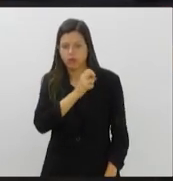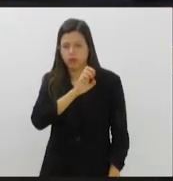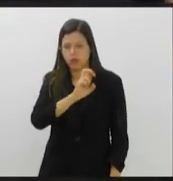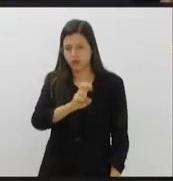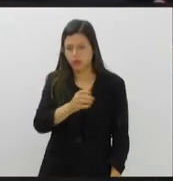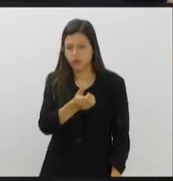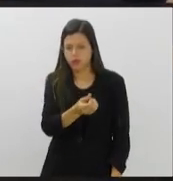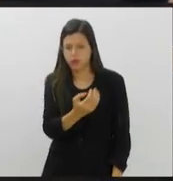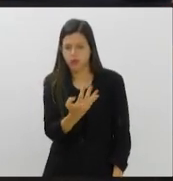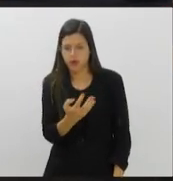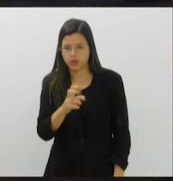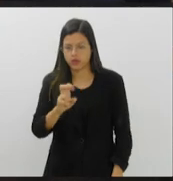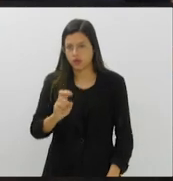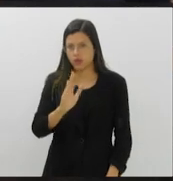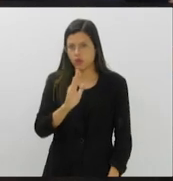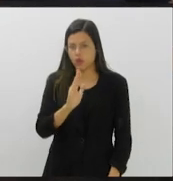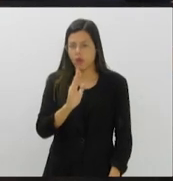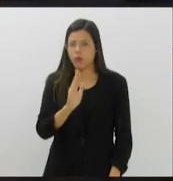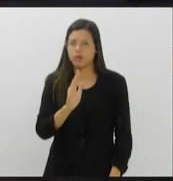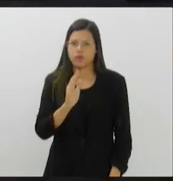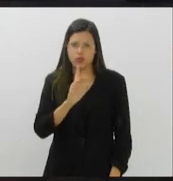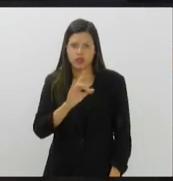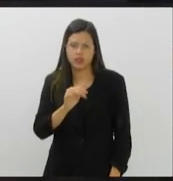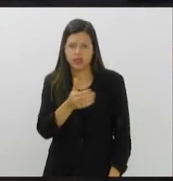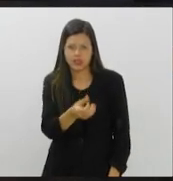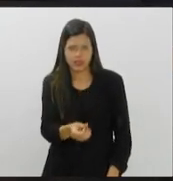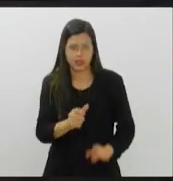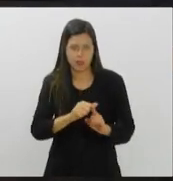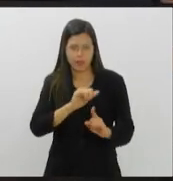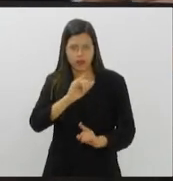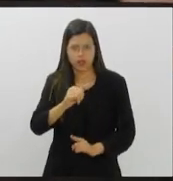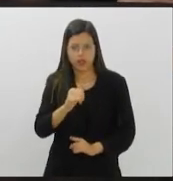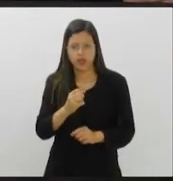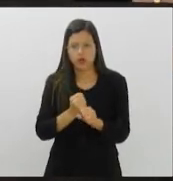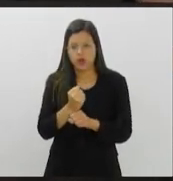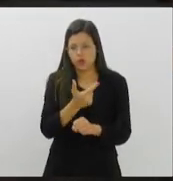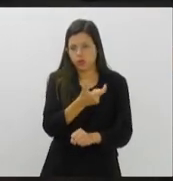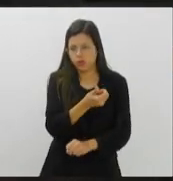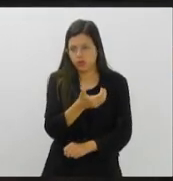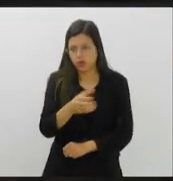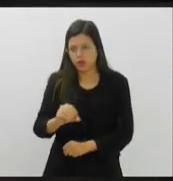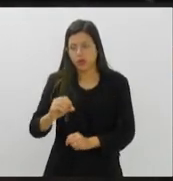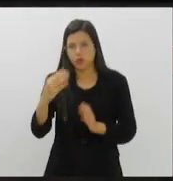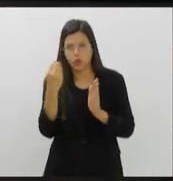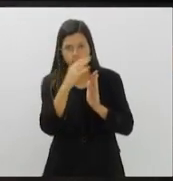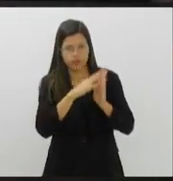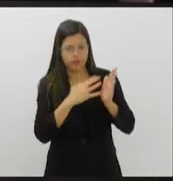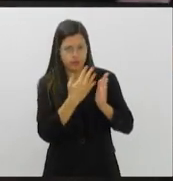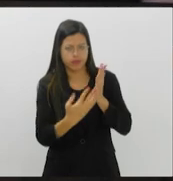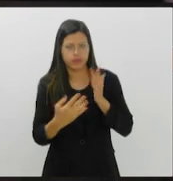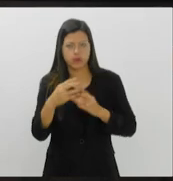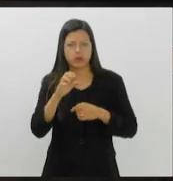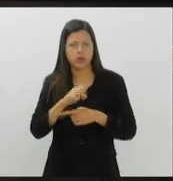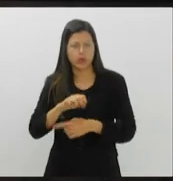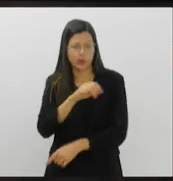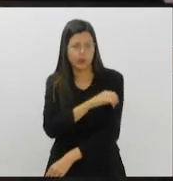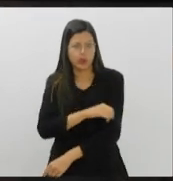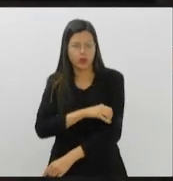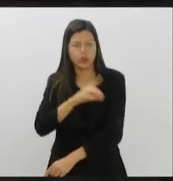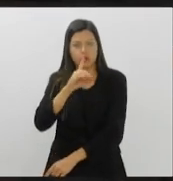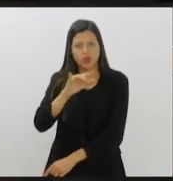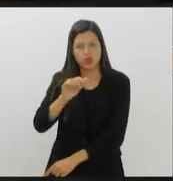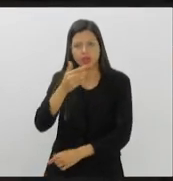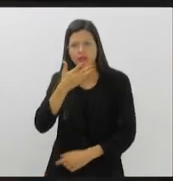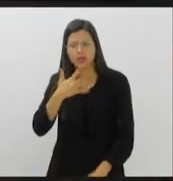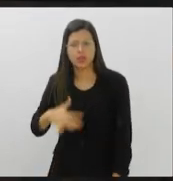de 6 de janeiro de 2010, para instituir no calendário oficial do Estado do Rio de Janeiro o Dia das Crianças e a